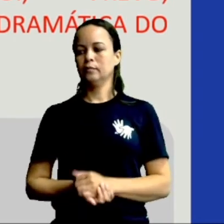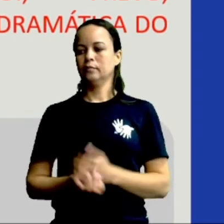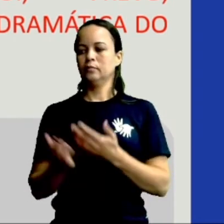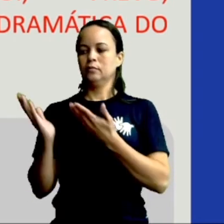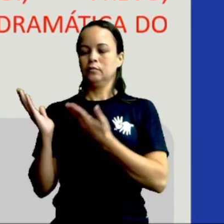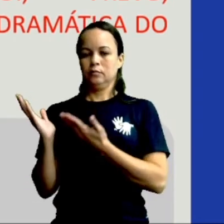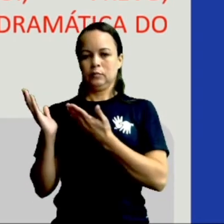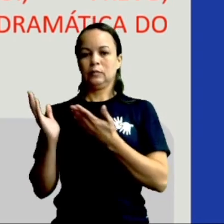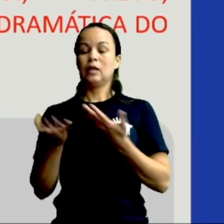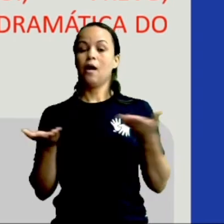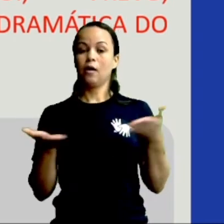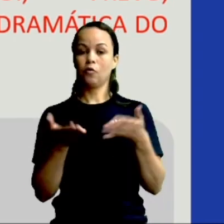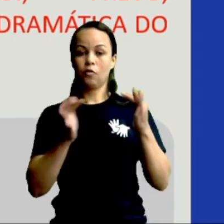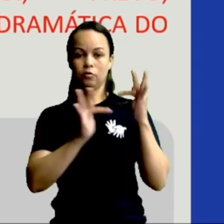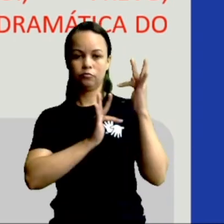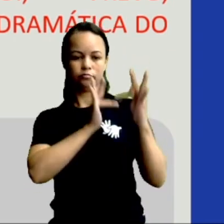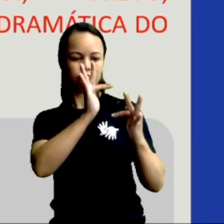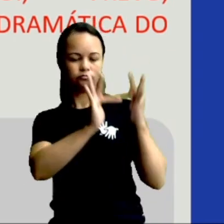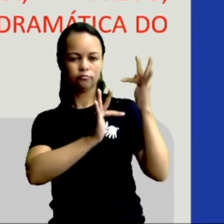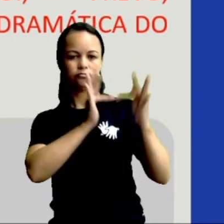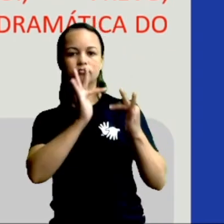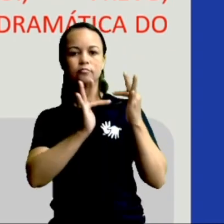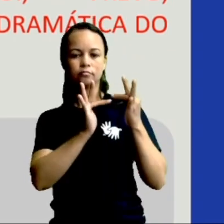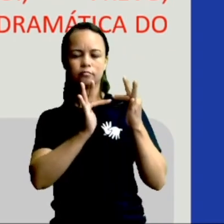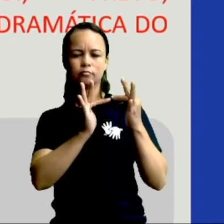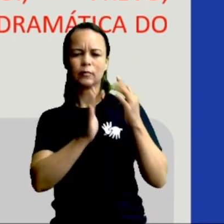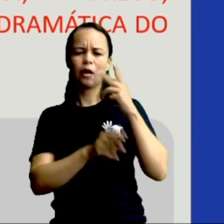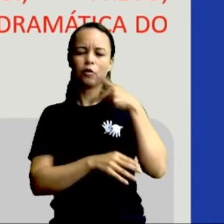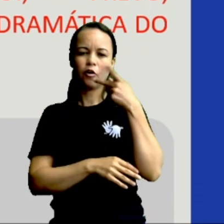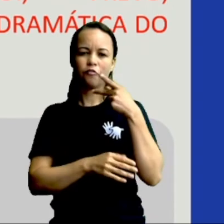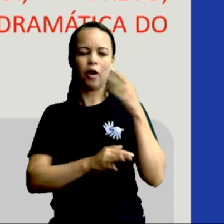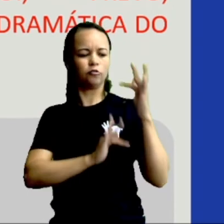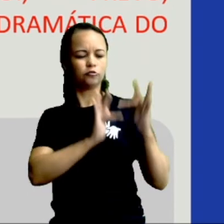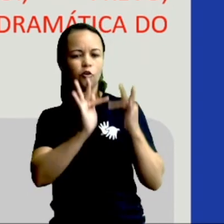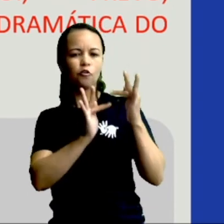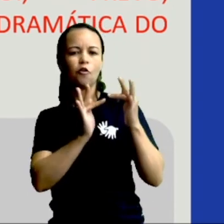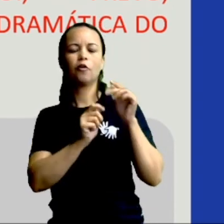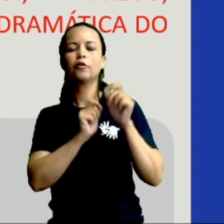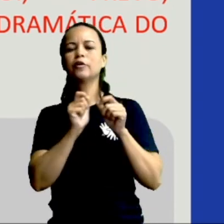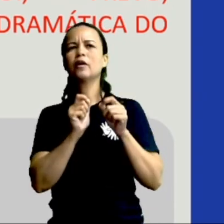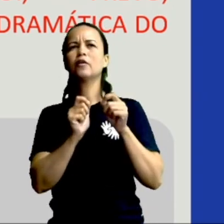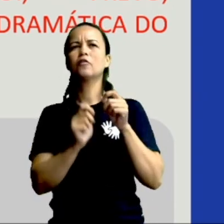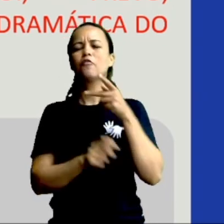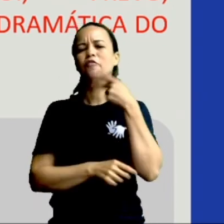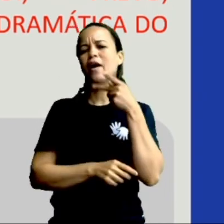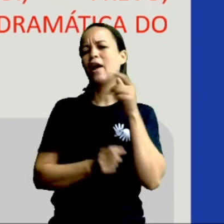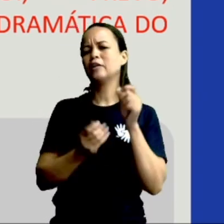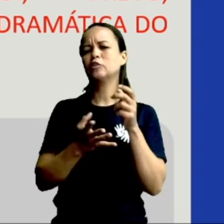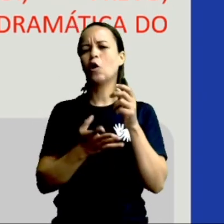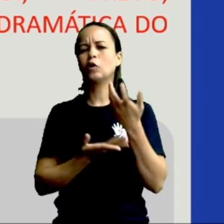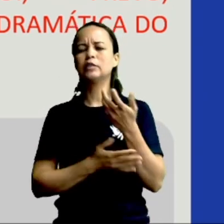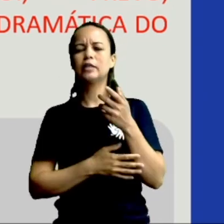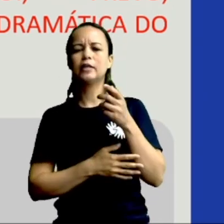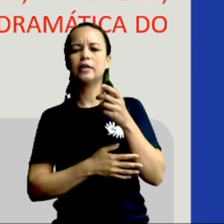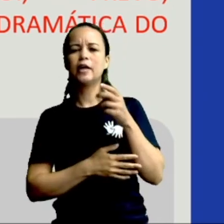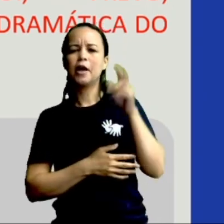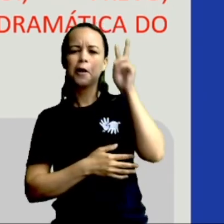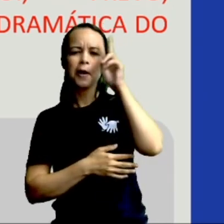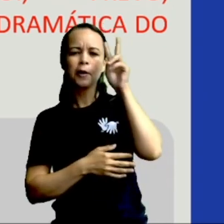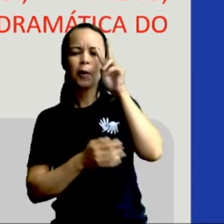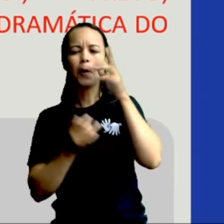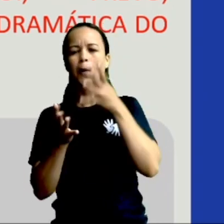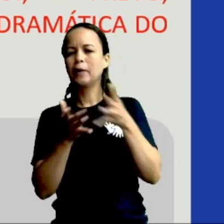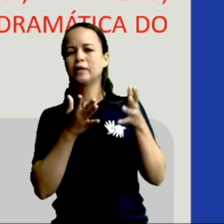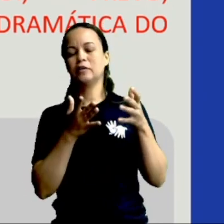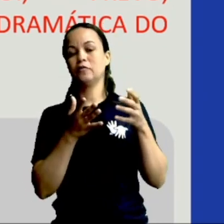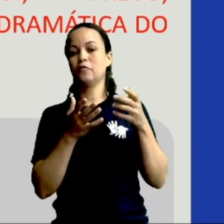Vamos falar um pouquinho do nosso folclore. E quando eu falo de folclore, gente, eu não vou falar só de lendas, não. A gente vai falar da